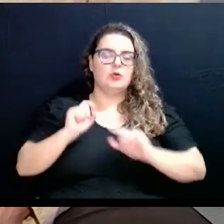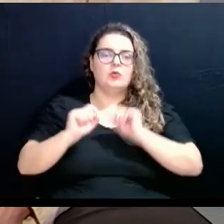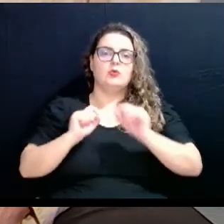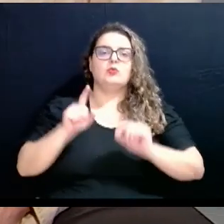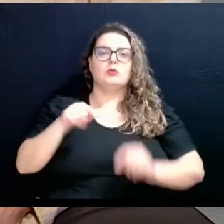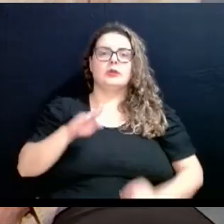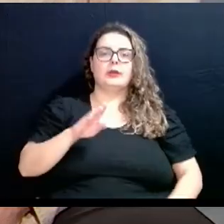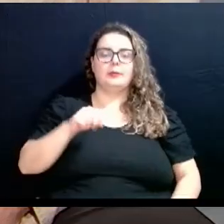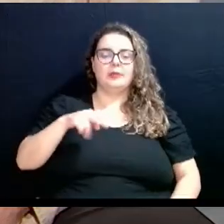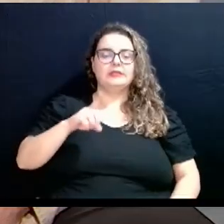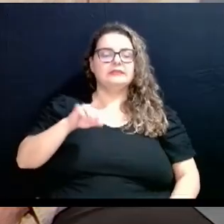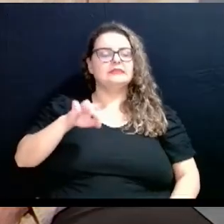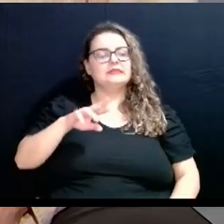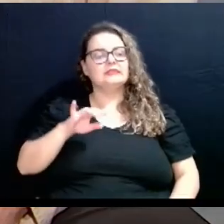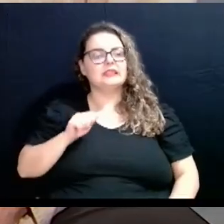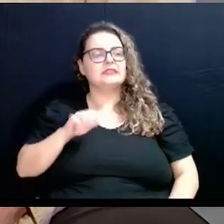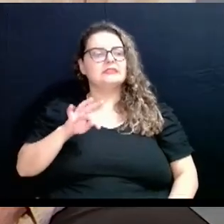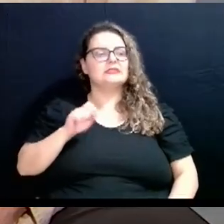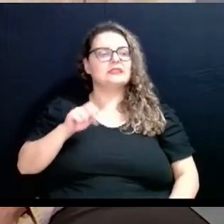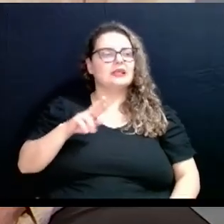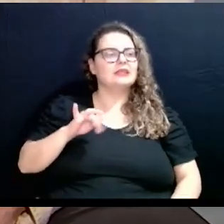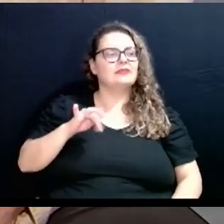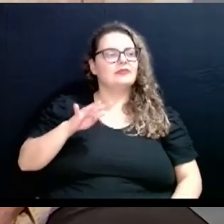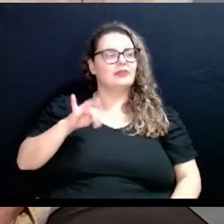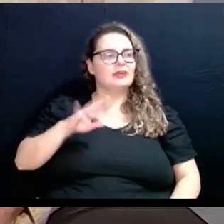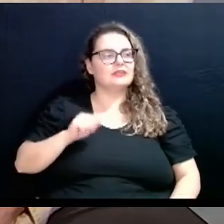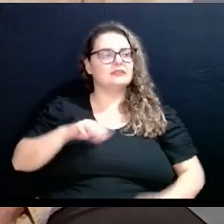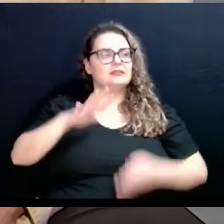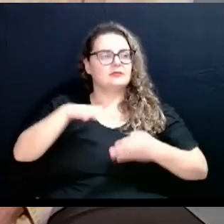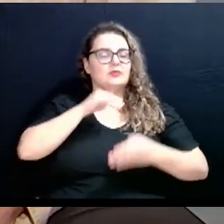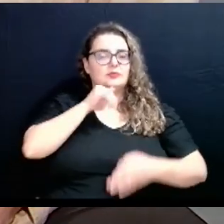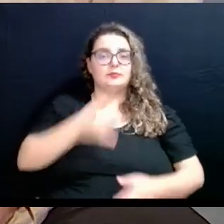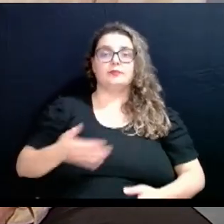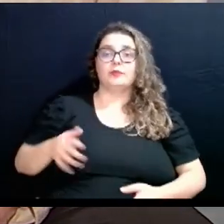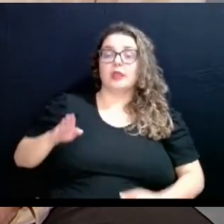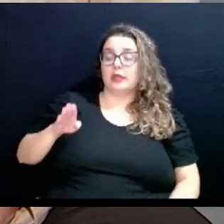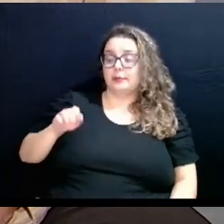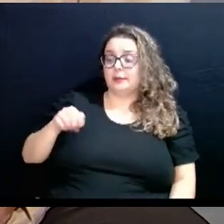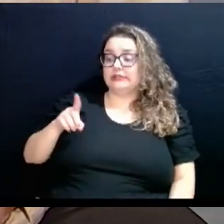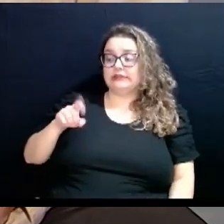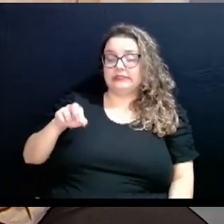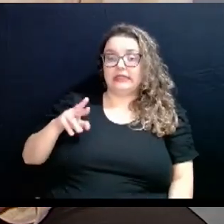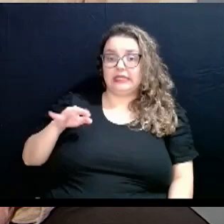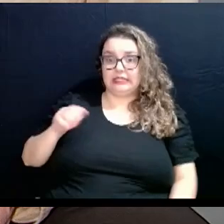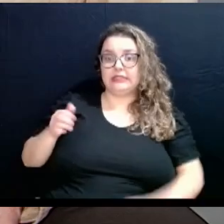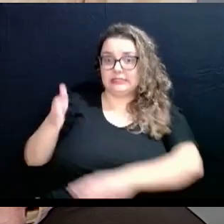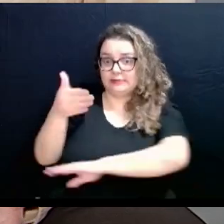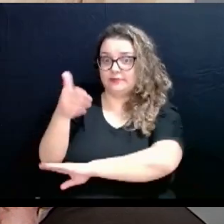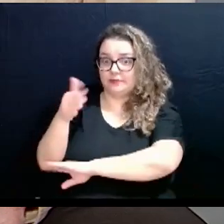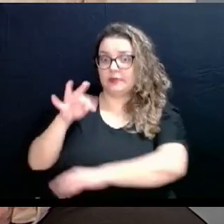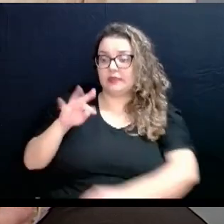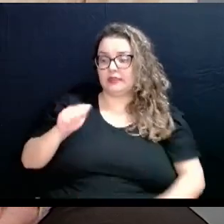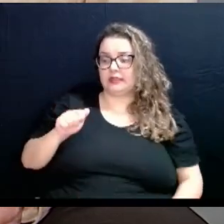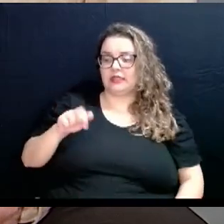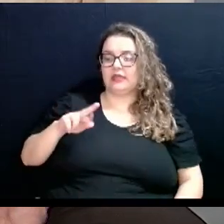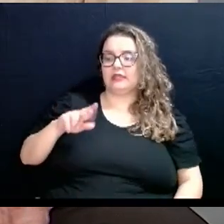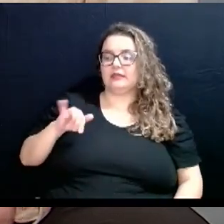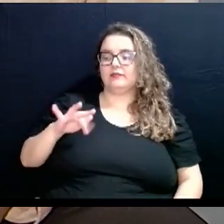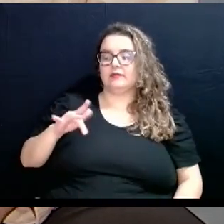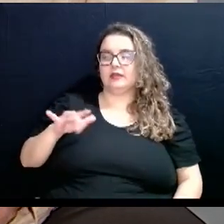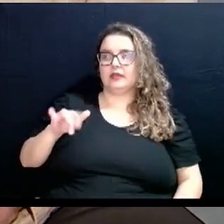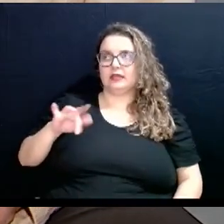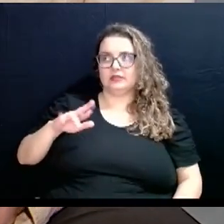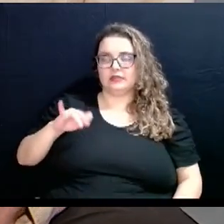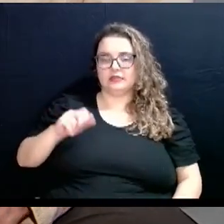esse cenário, o que são as bandeiras tarifárias na conta de luz? As bandeiras tarifárias começaram não